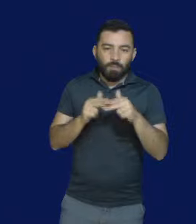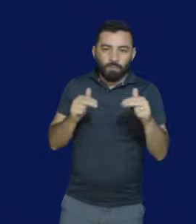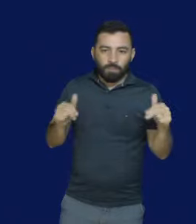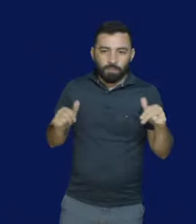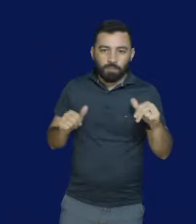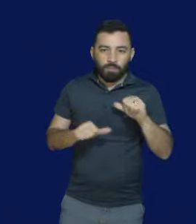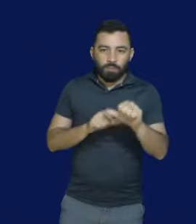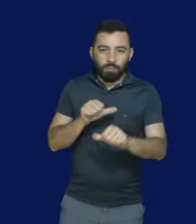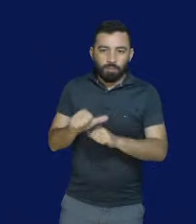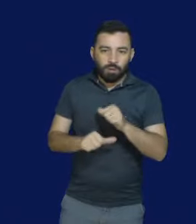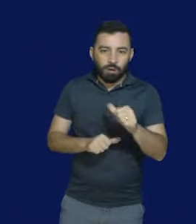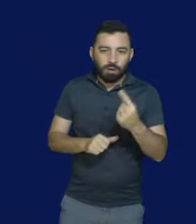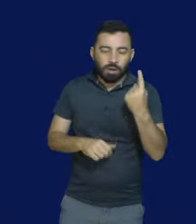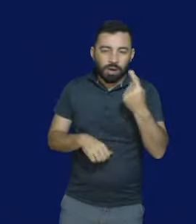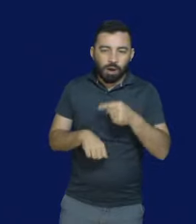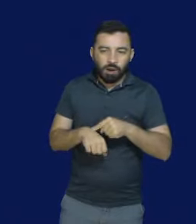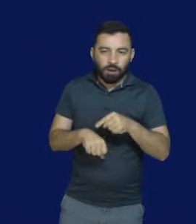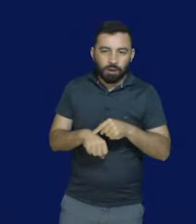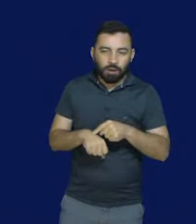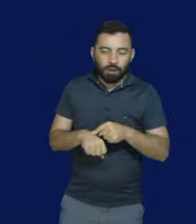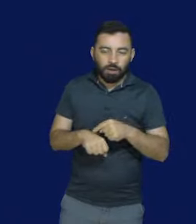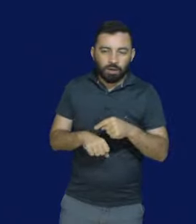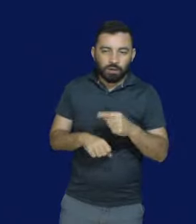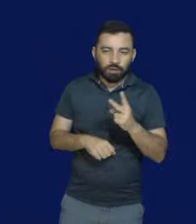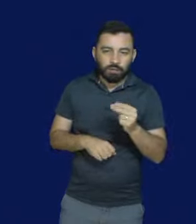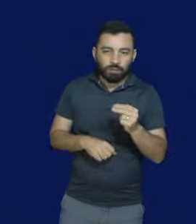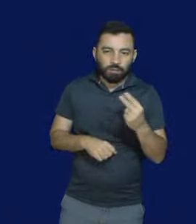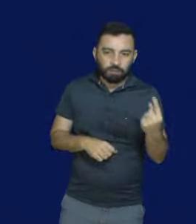anexo único da Lei 18.278 de 2021,